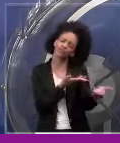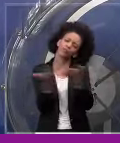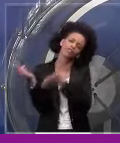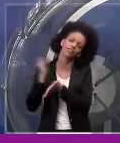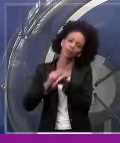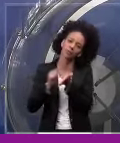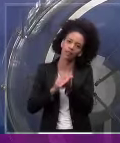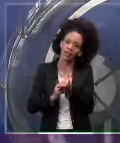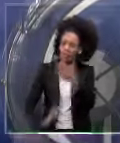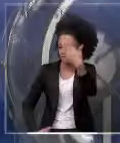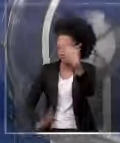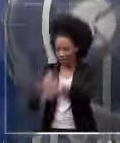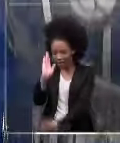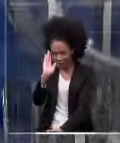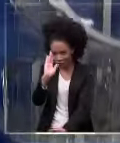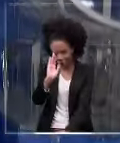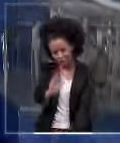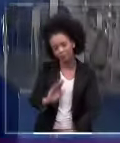que apostou. Valendo!